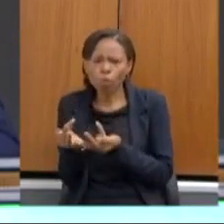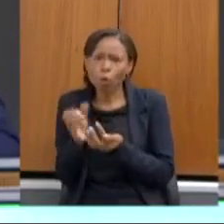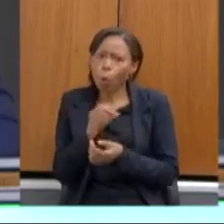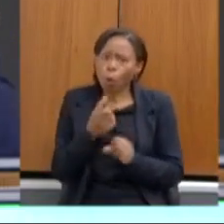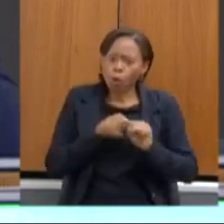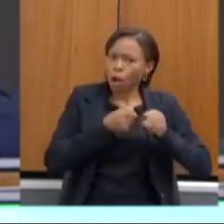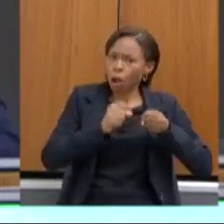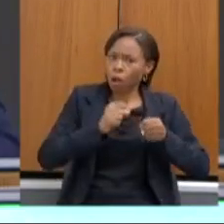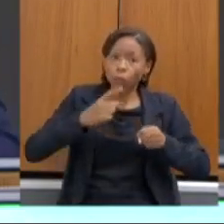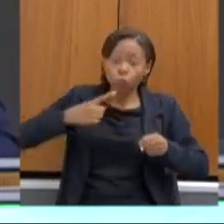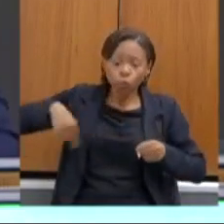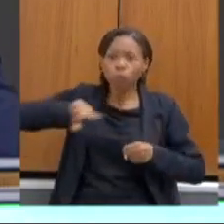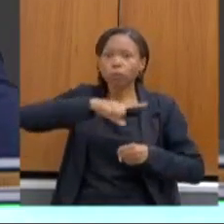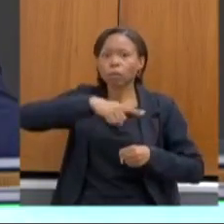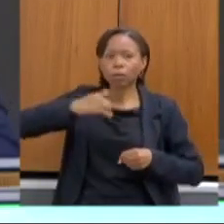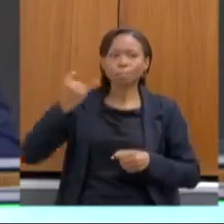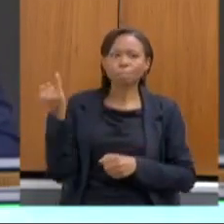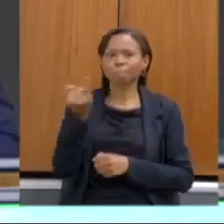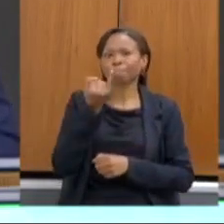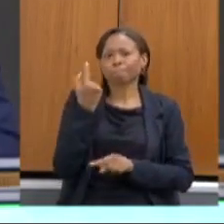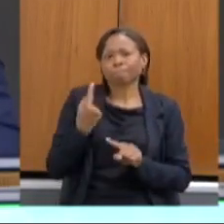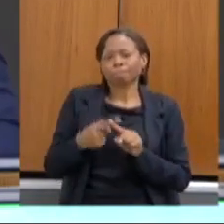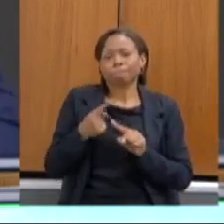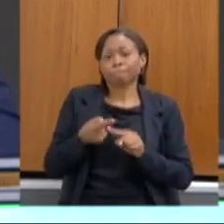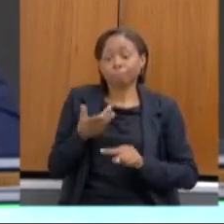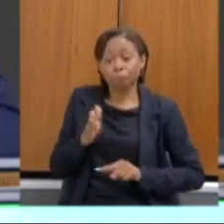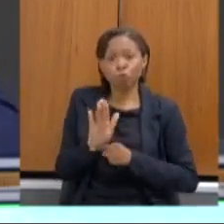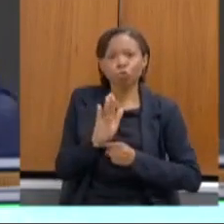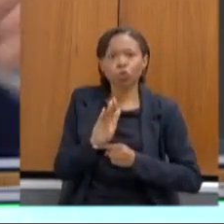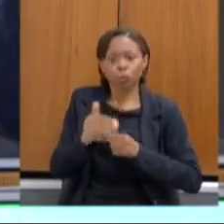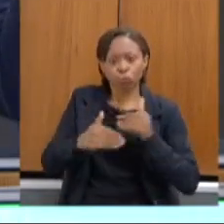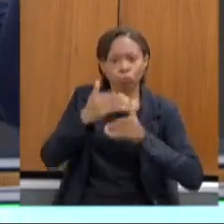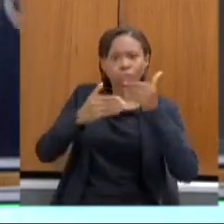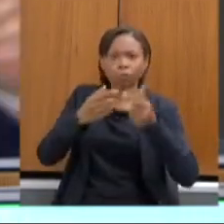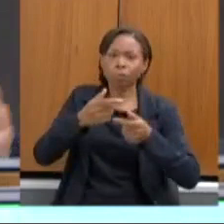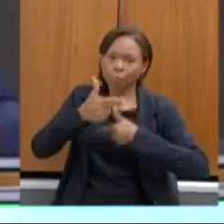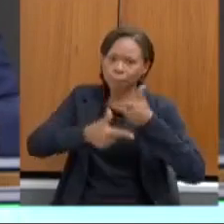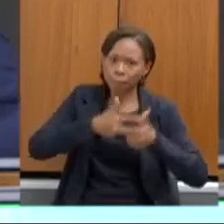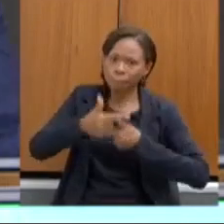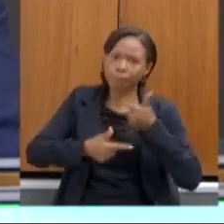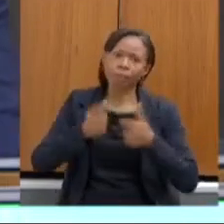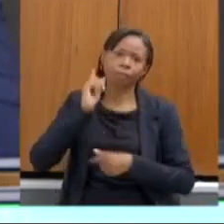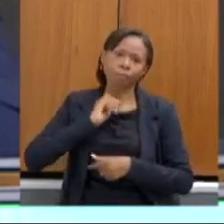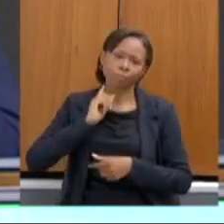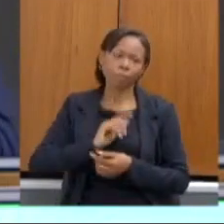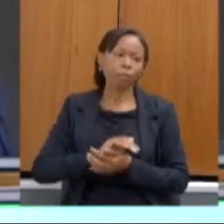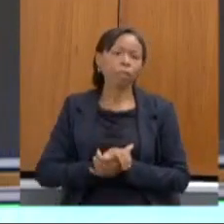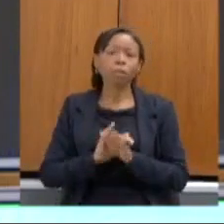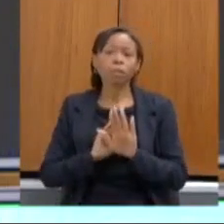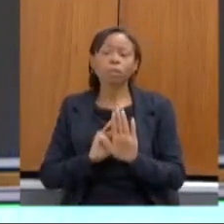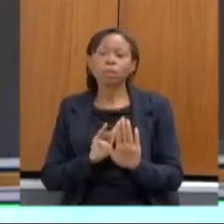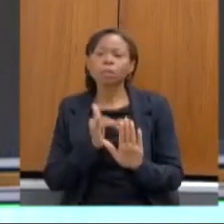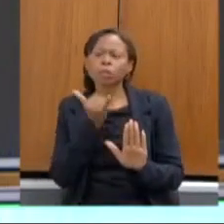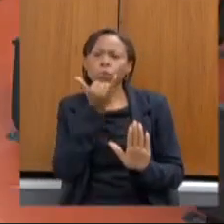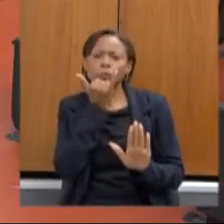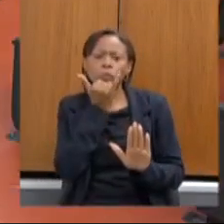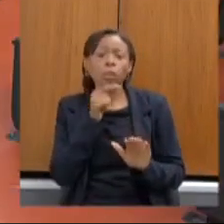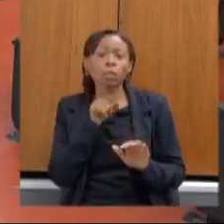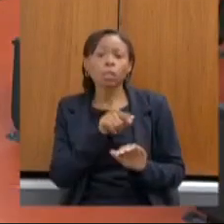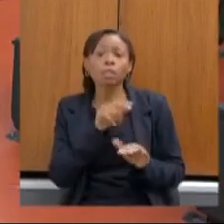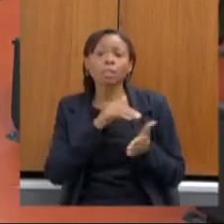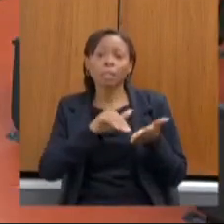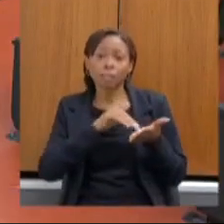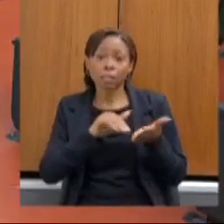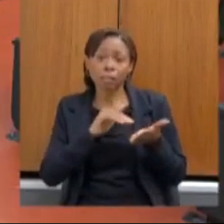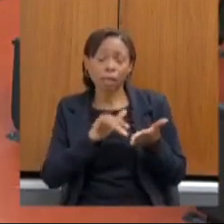importantes porque geram emprego e geram riqueza para o nosso Estado então Secretário é só aproveitar a